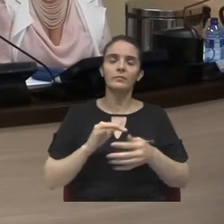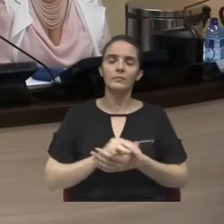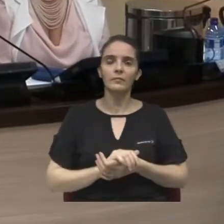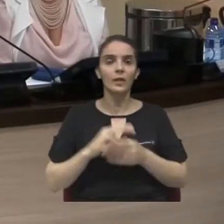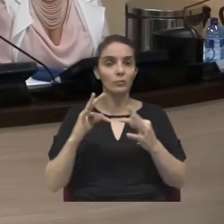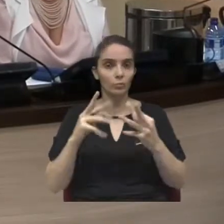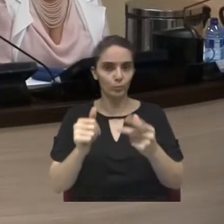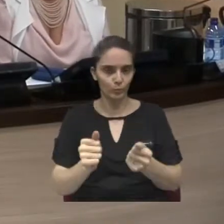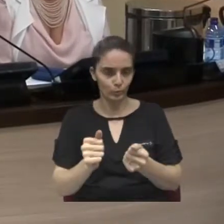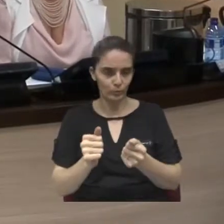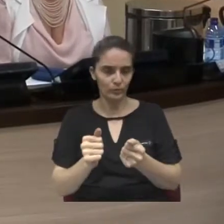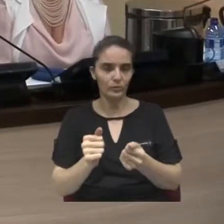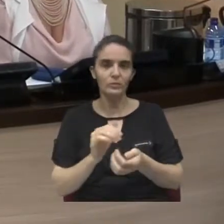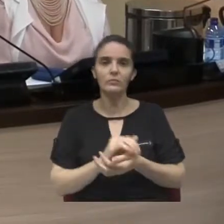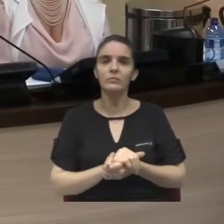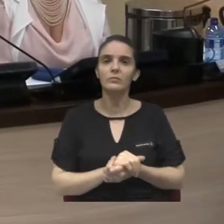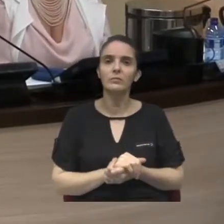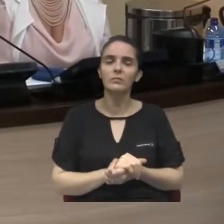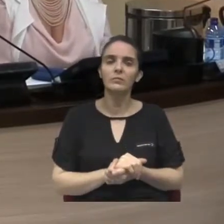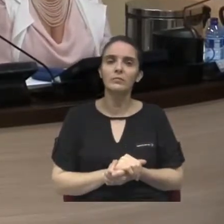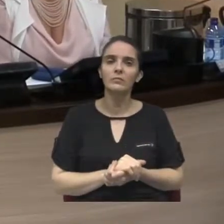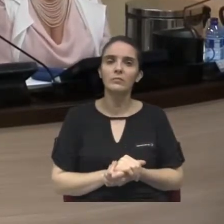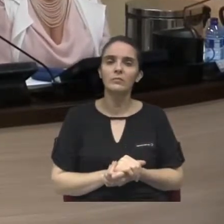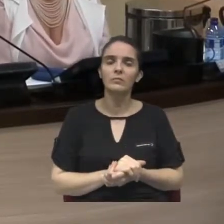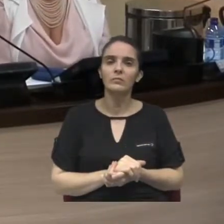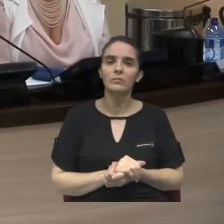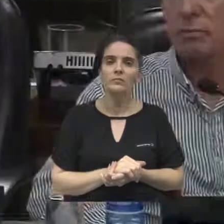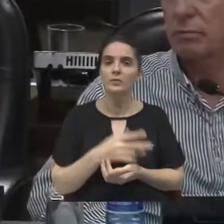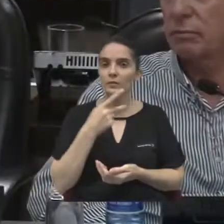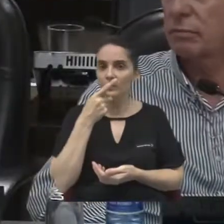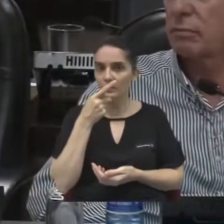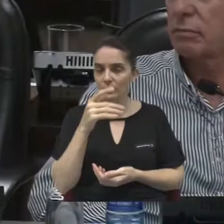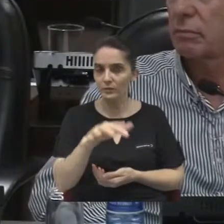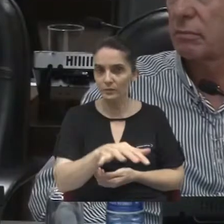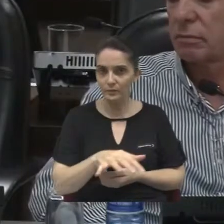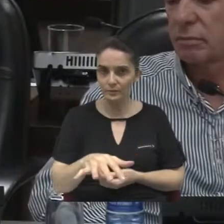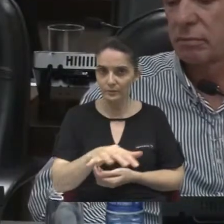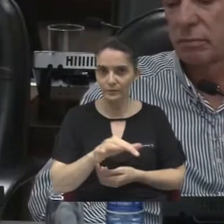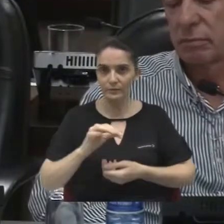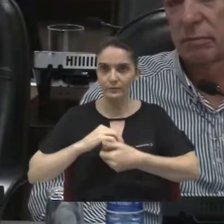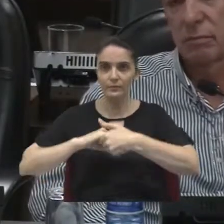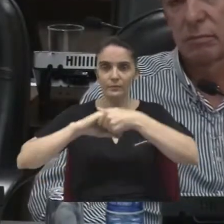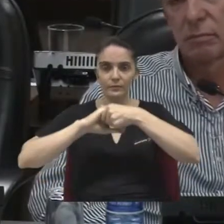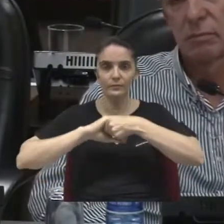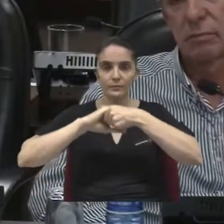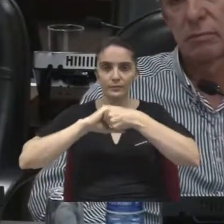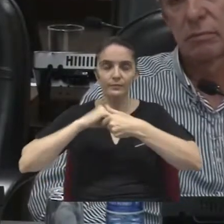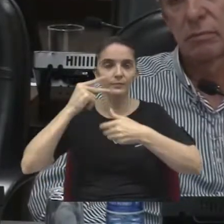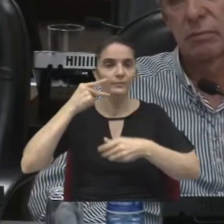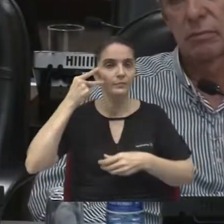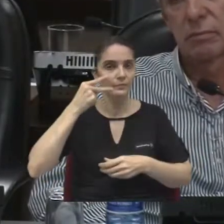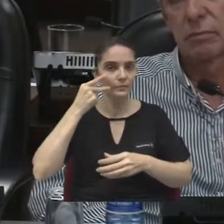todos os ouvintes. Me levanto falando em praça para parabenizar o vereador